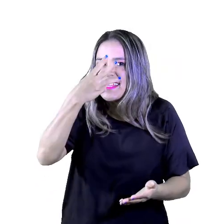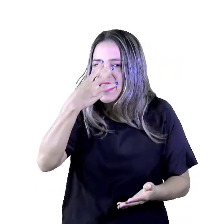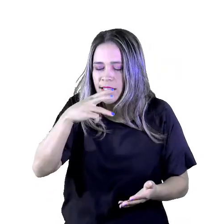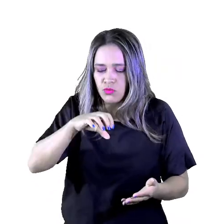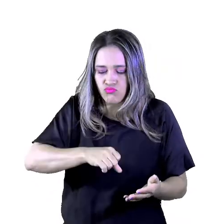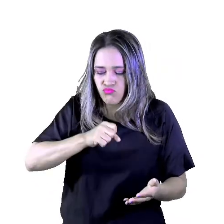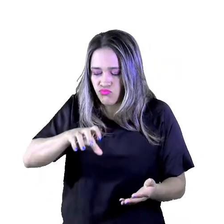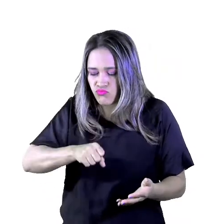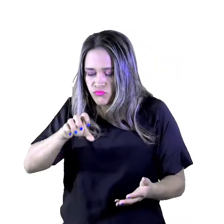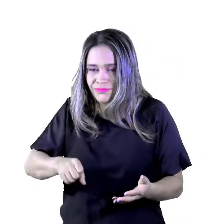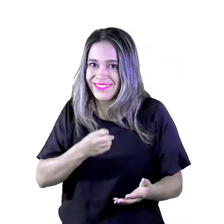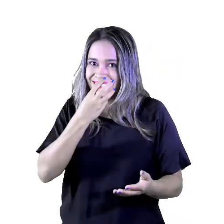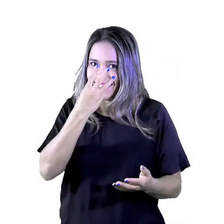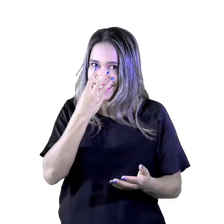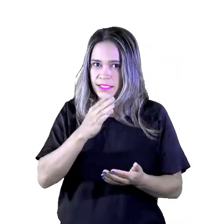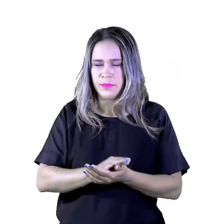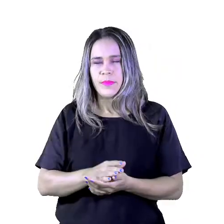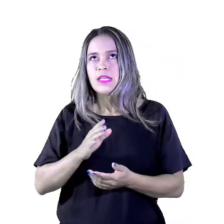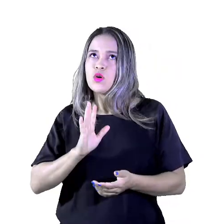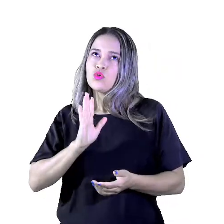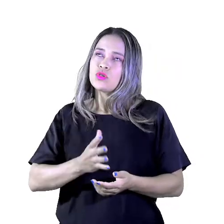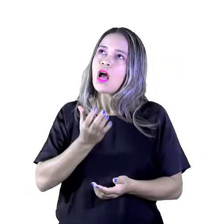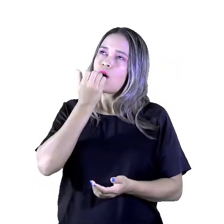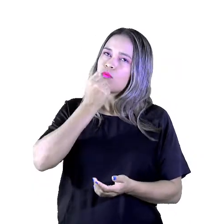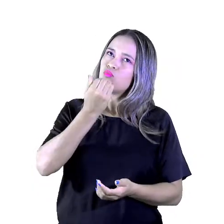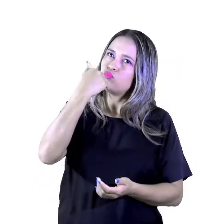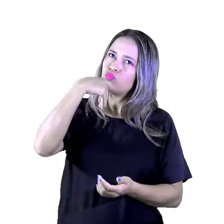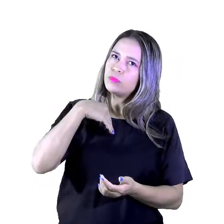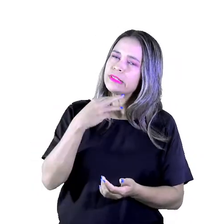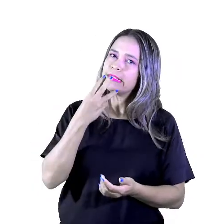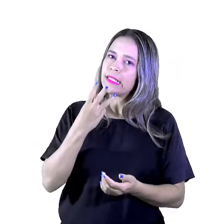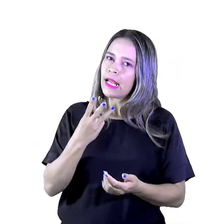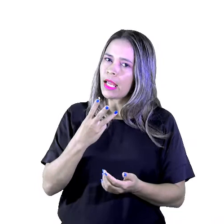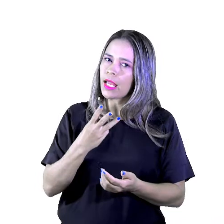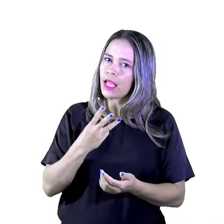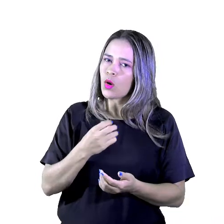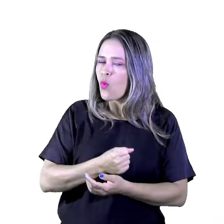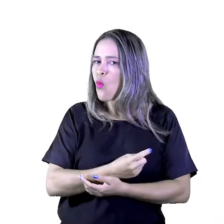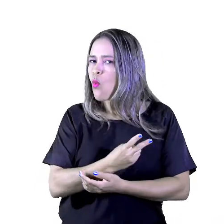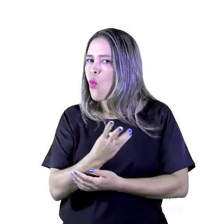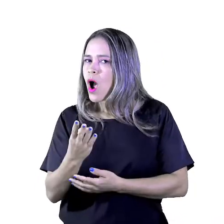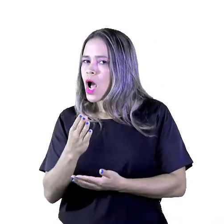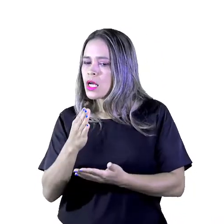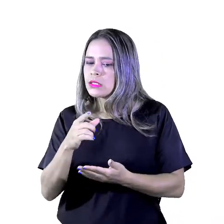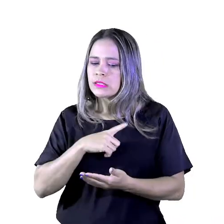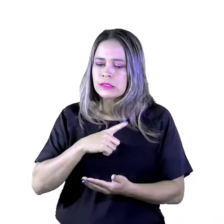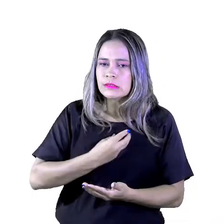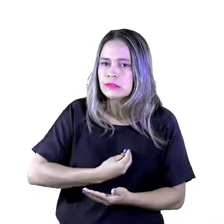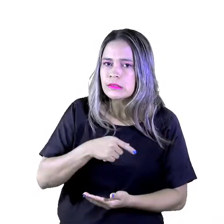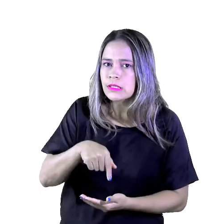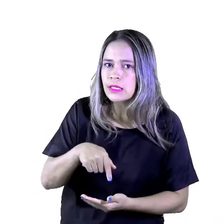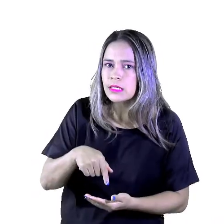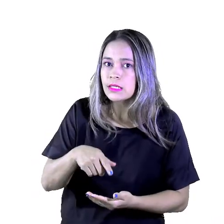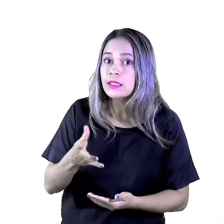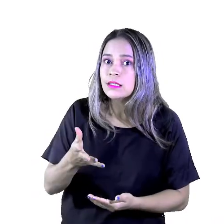Então, agora, se eu consumir 3 partes, quantas partes que ficou? Nós temos,